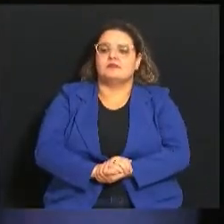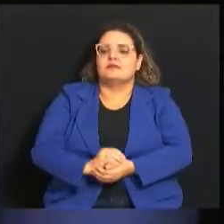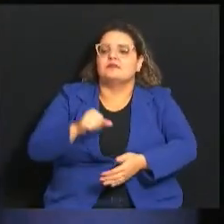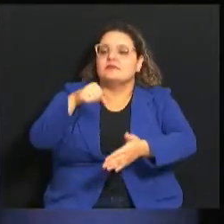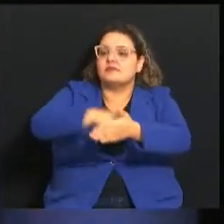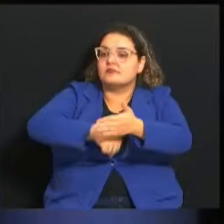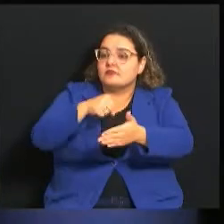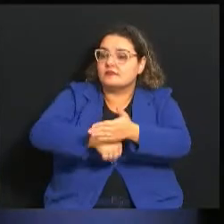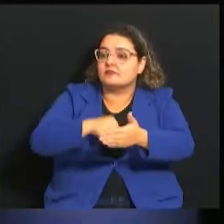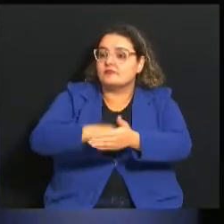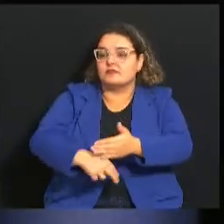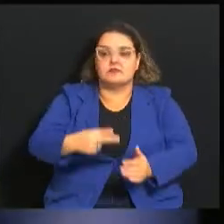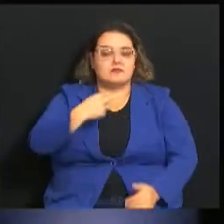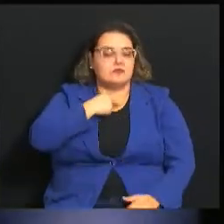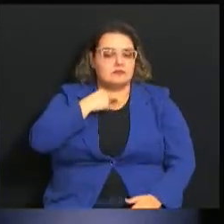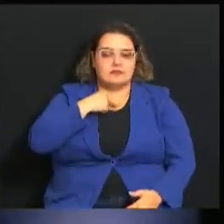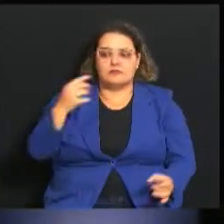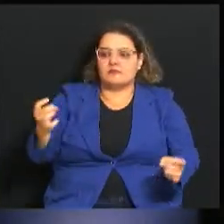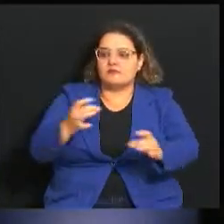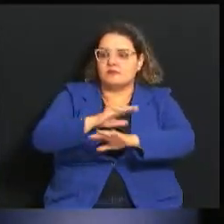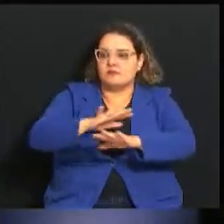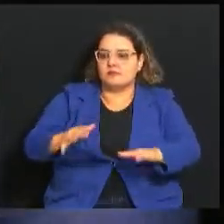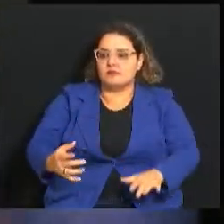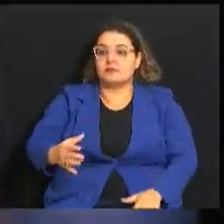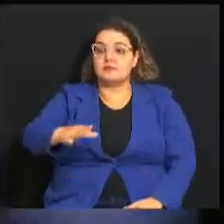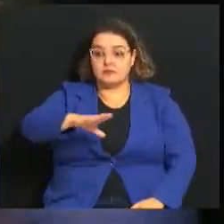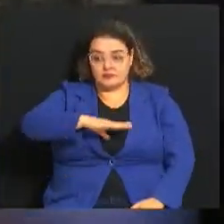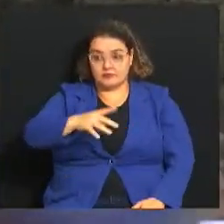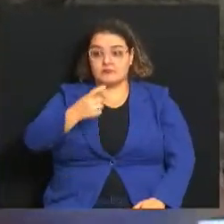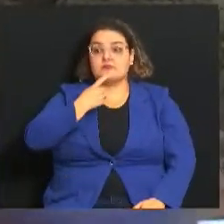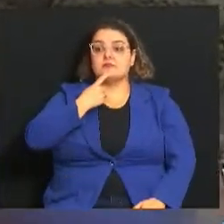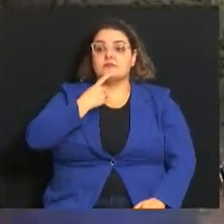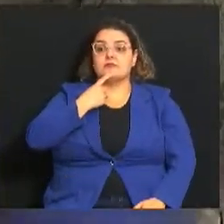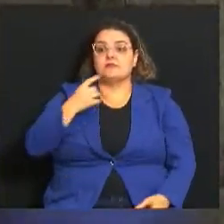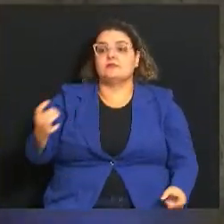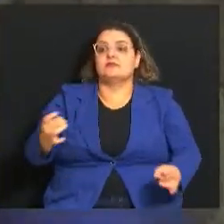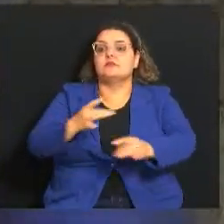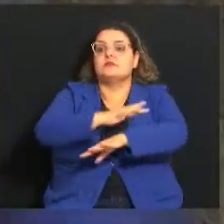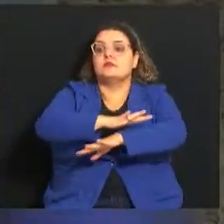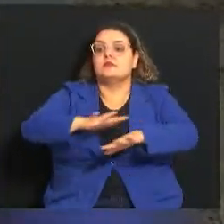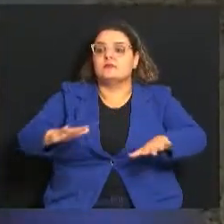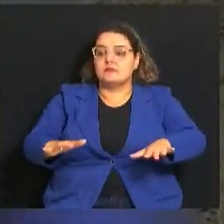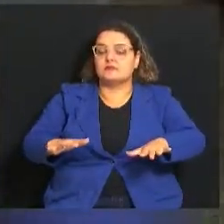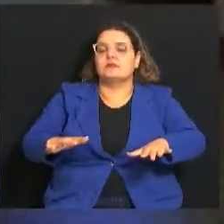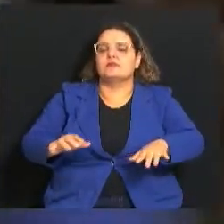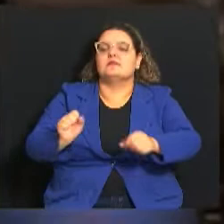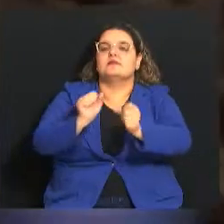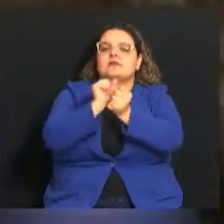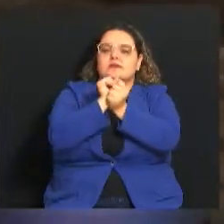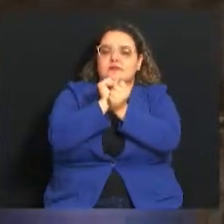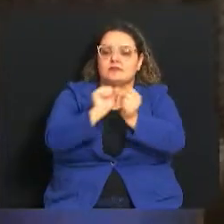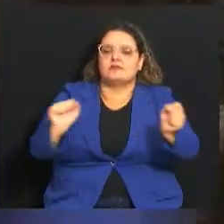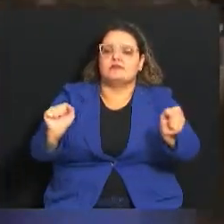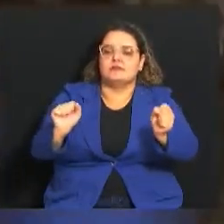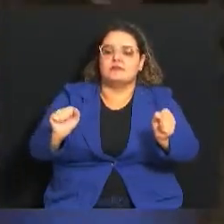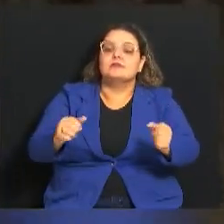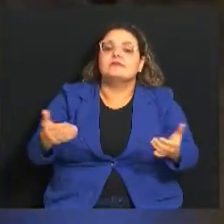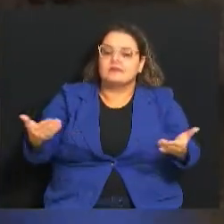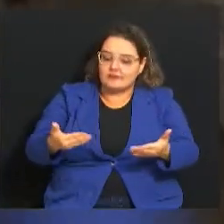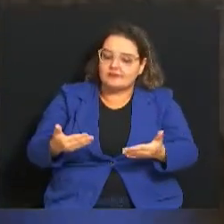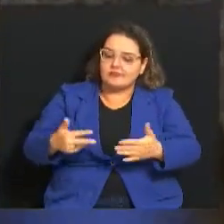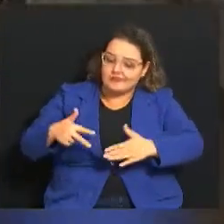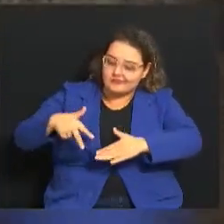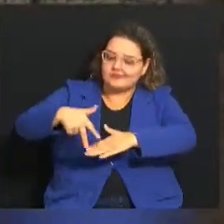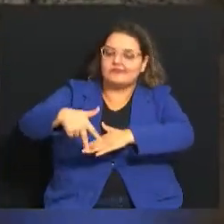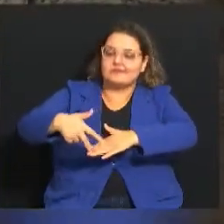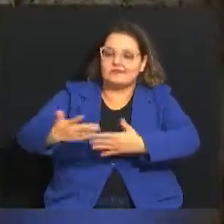acabar. E Campinas, que foi a última cidade a abolir a escravidão no Brasil, desta vez saiu na frente. Está devidamente assinada